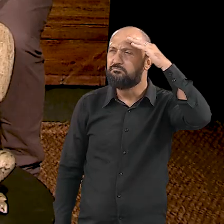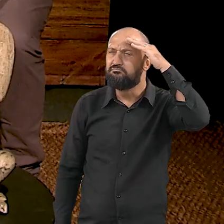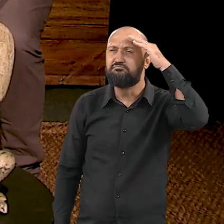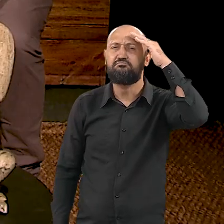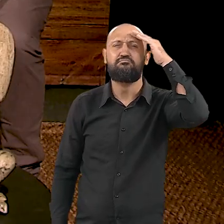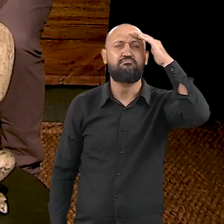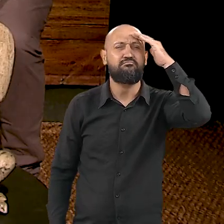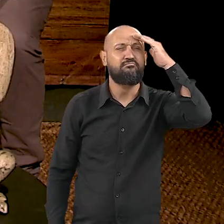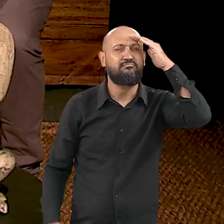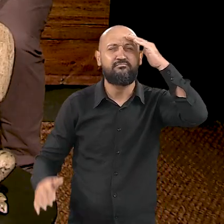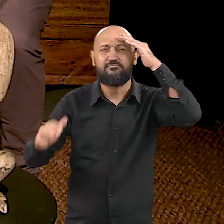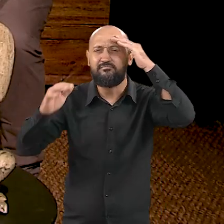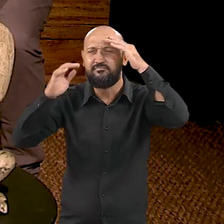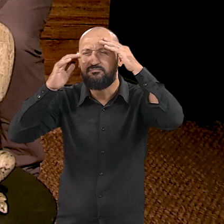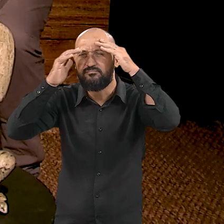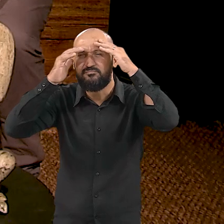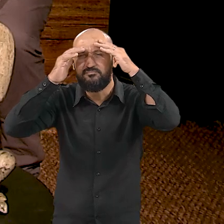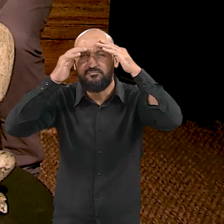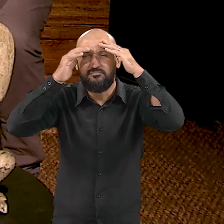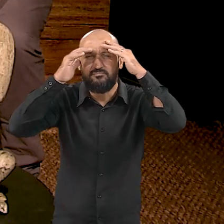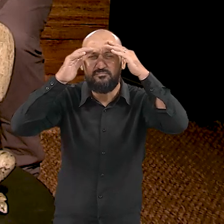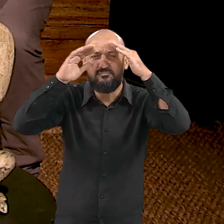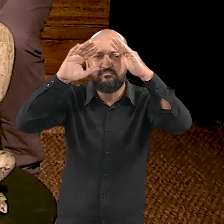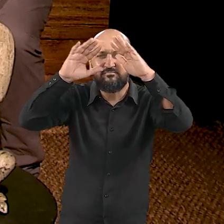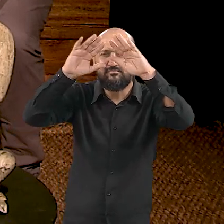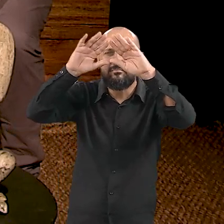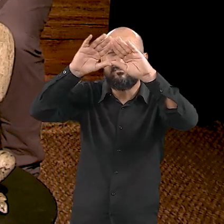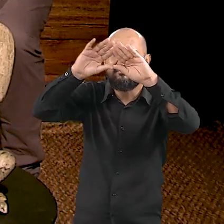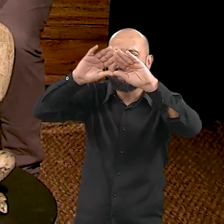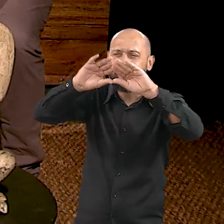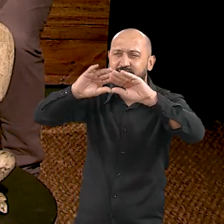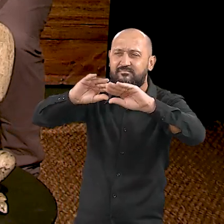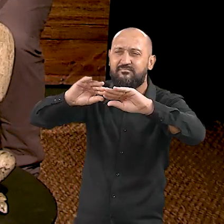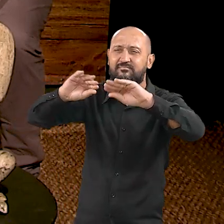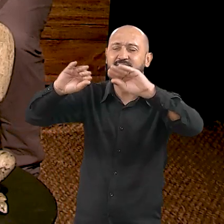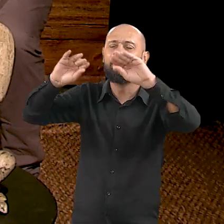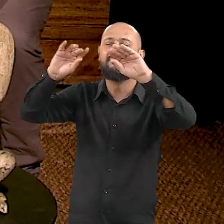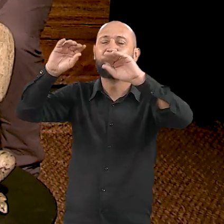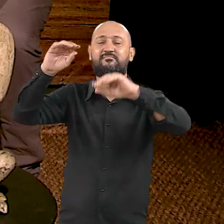o escuro lado não